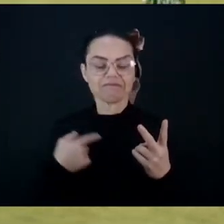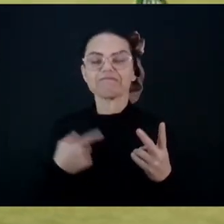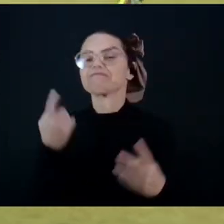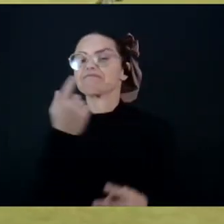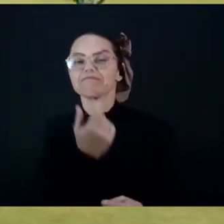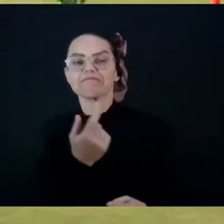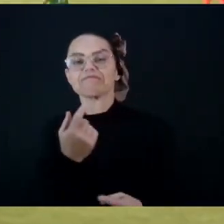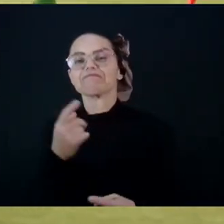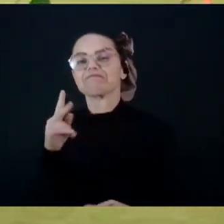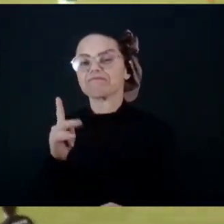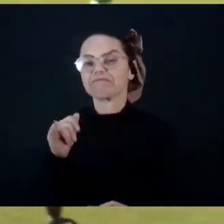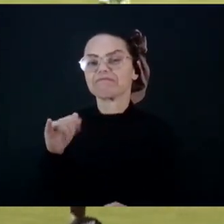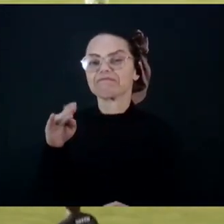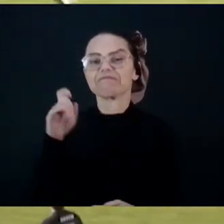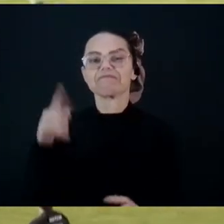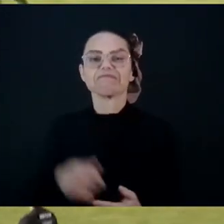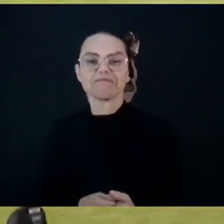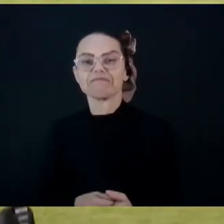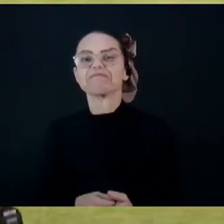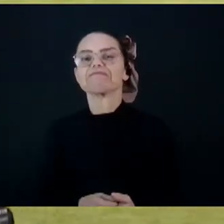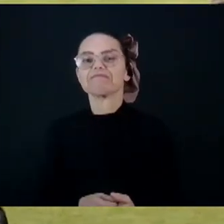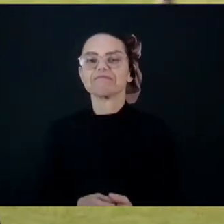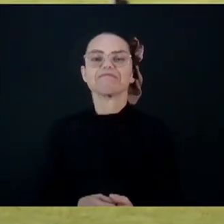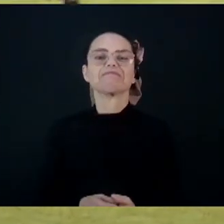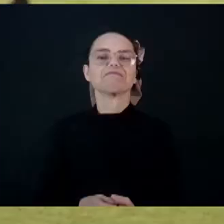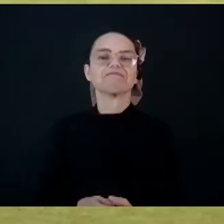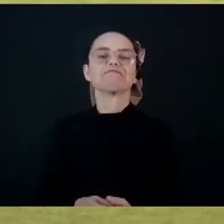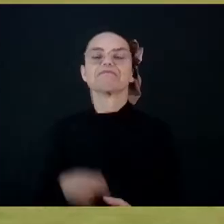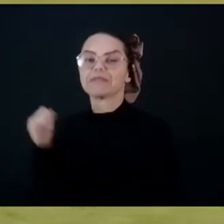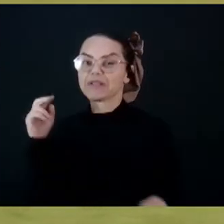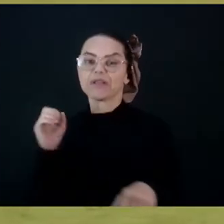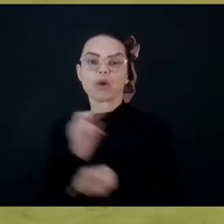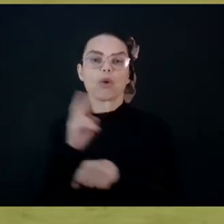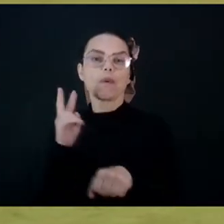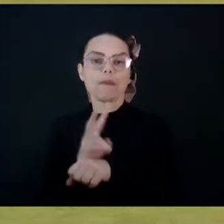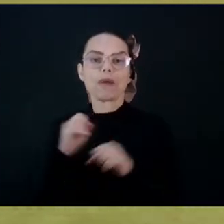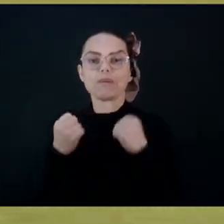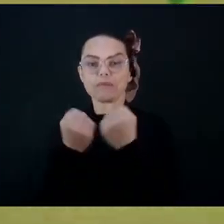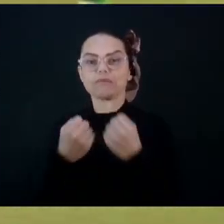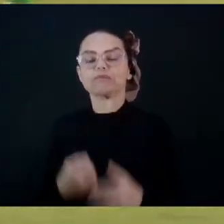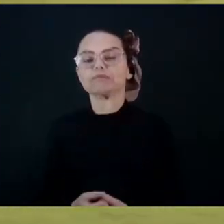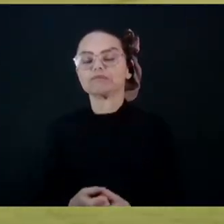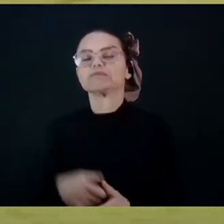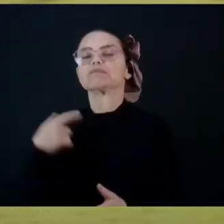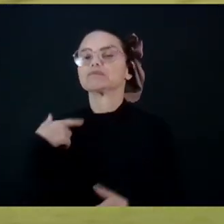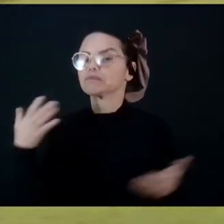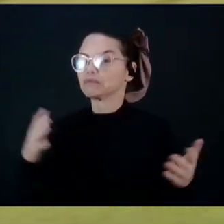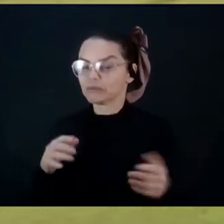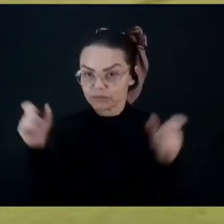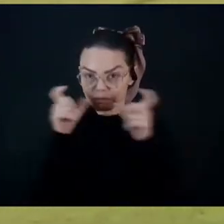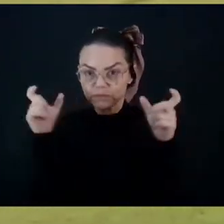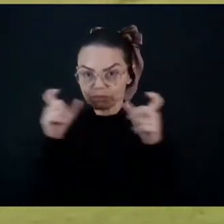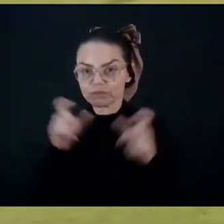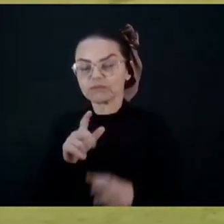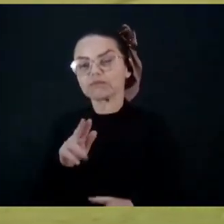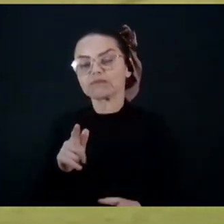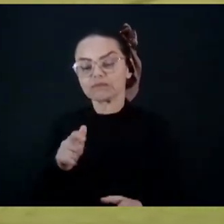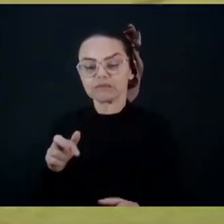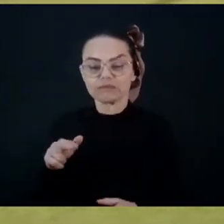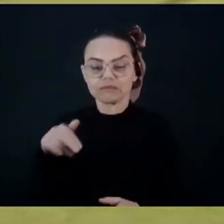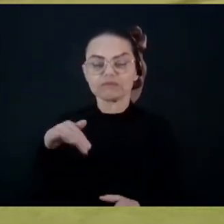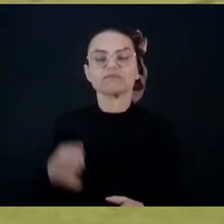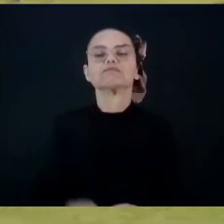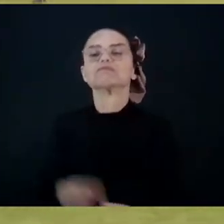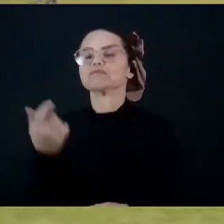França fez essa defesaça no chute de Getúlio. O que acordou o Guarani, porque aos 19